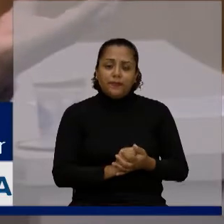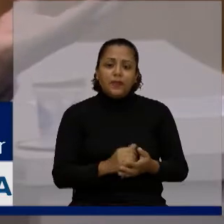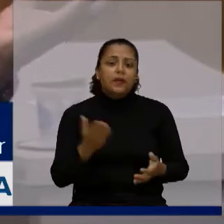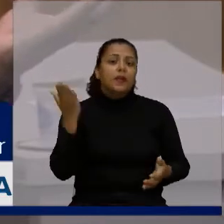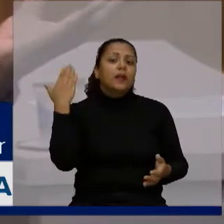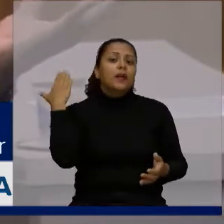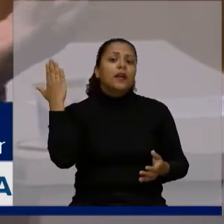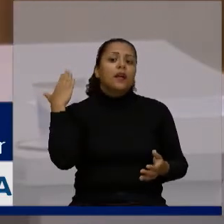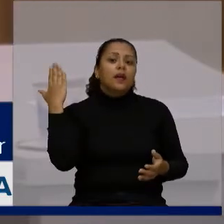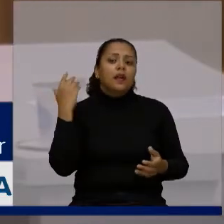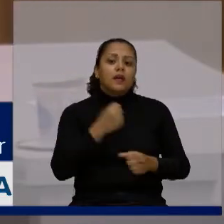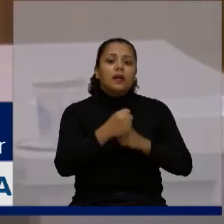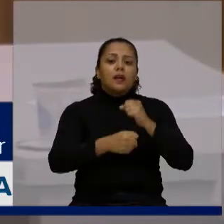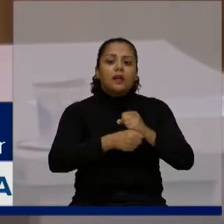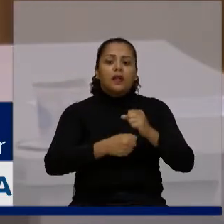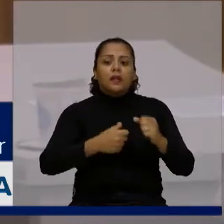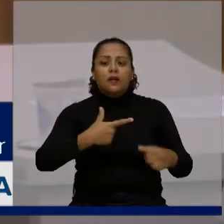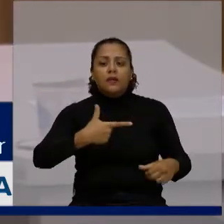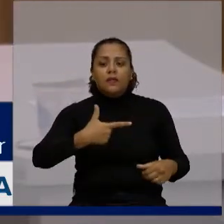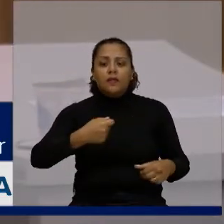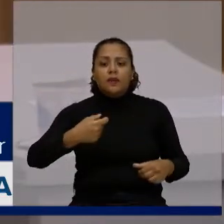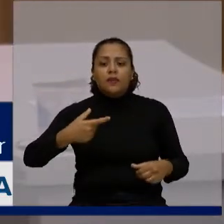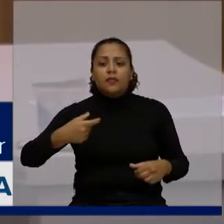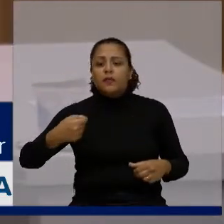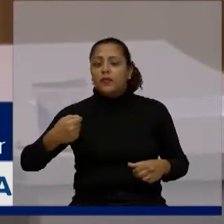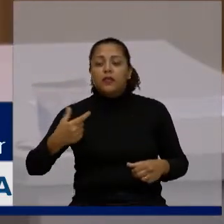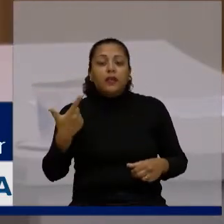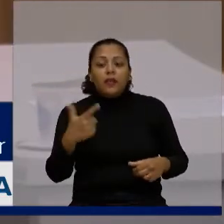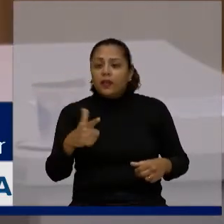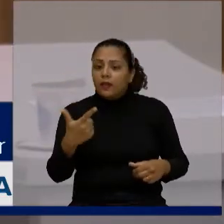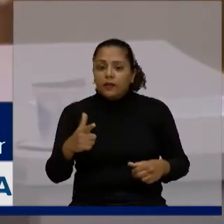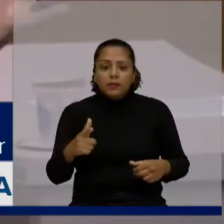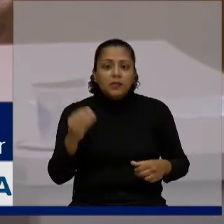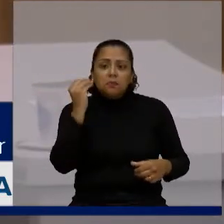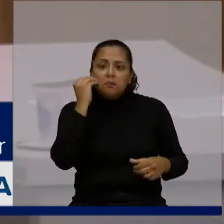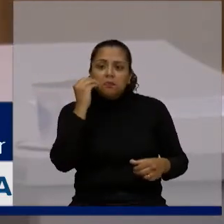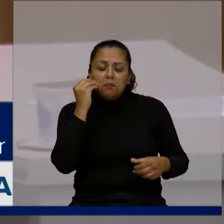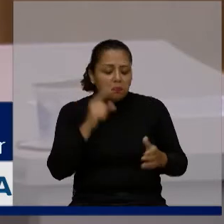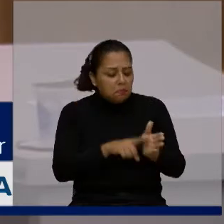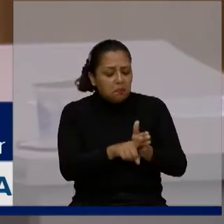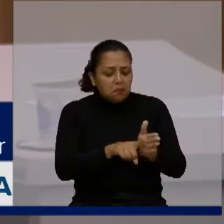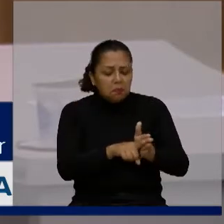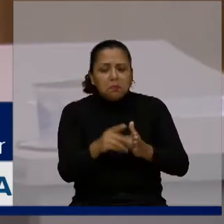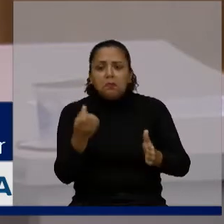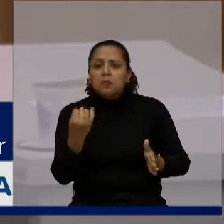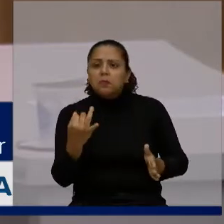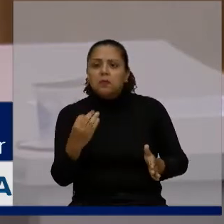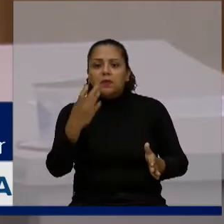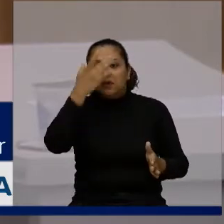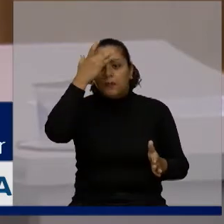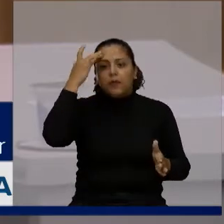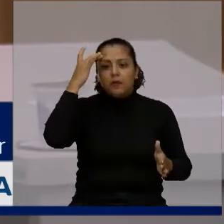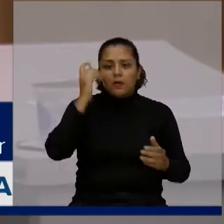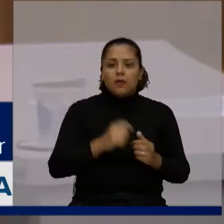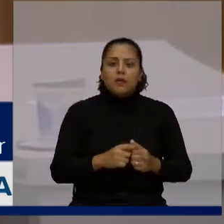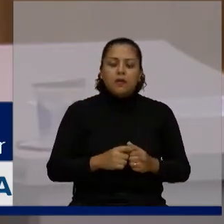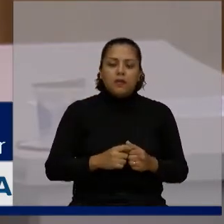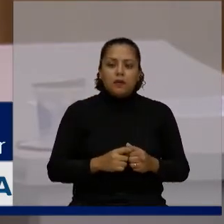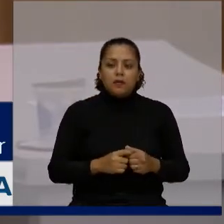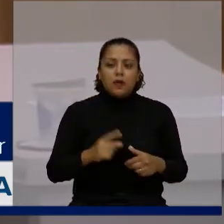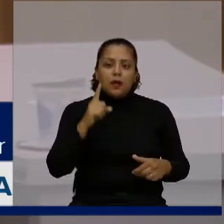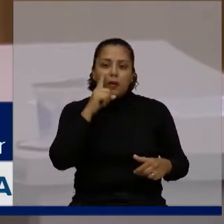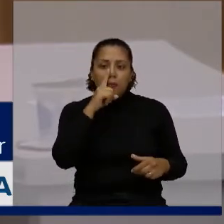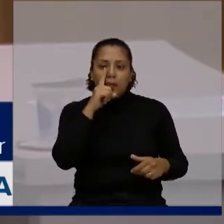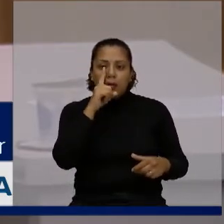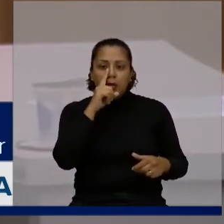2020, né? É muito perigoso para as políticas públicas. A gente não vai ter as informações